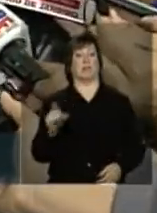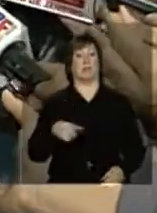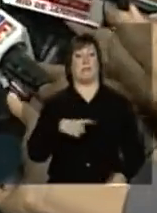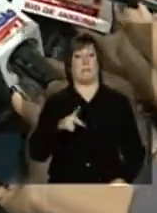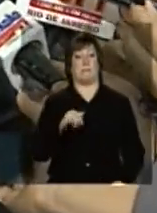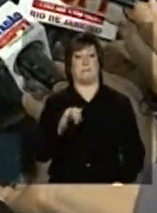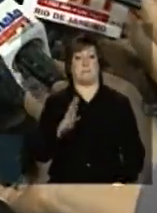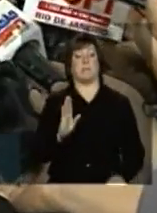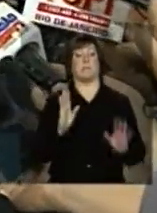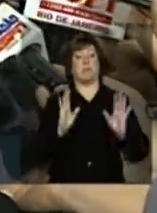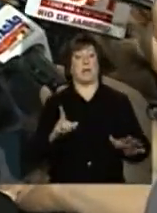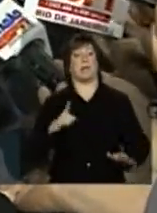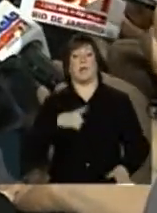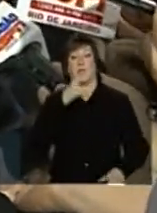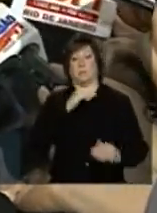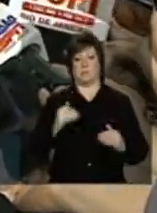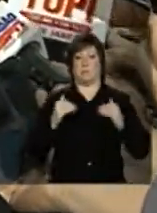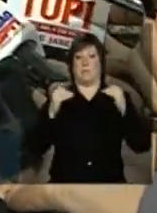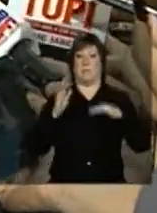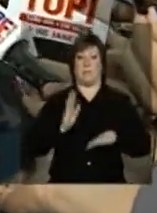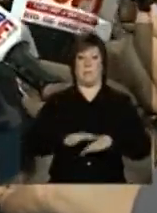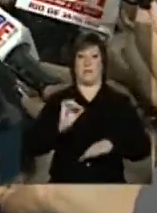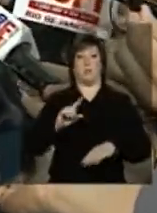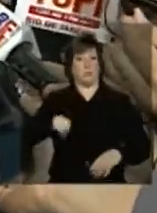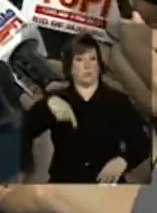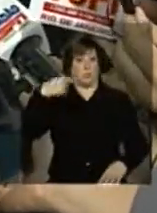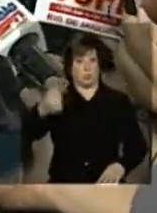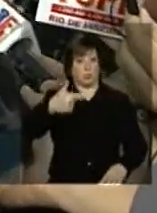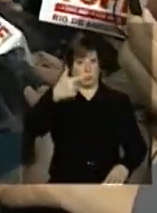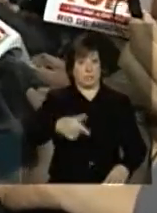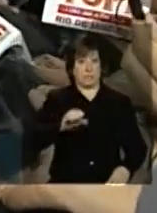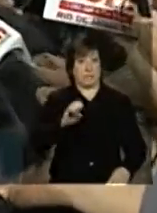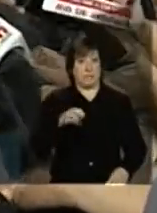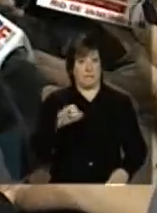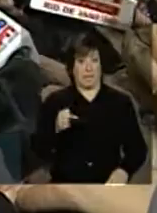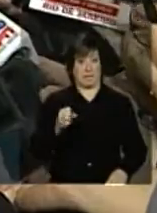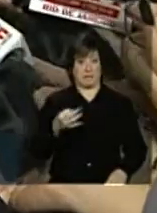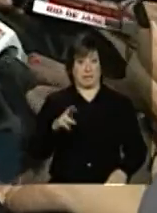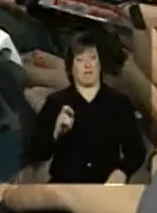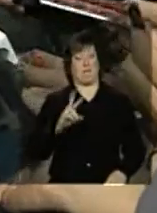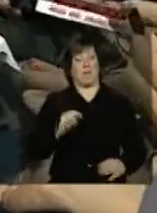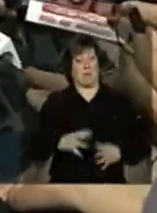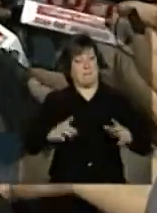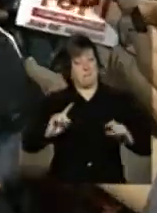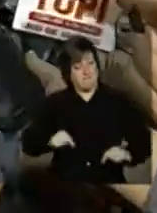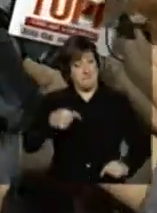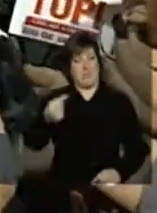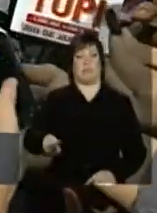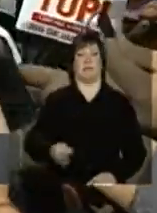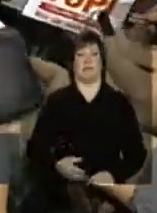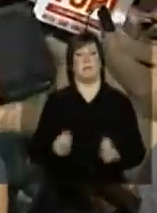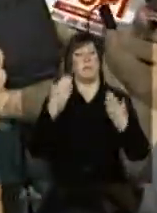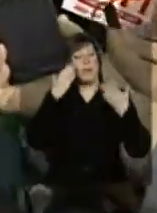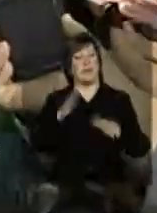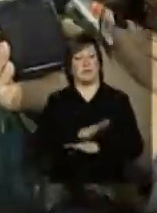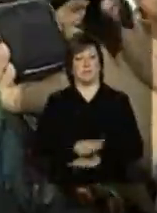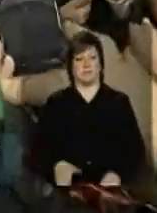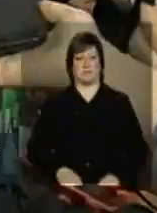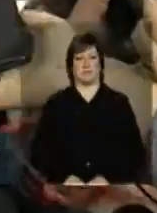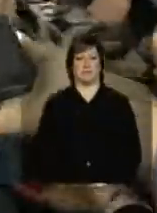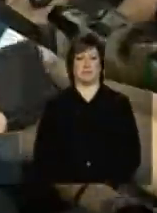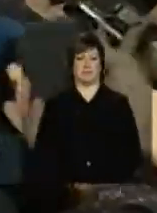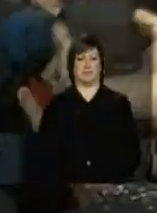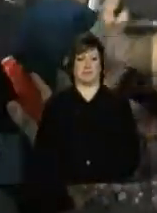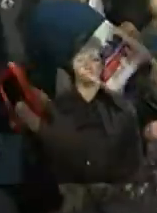já está crescendo mais e no segundo semestre crescerá mais ainda do que no primeiro semestre. Ministro, o PIB está preocupado com